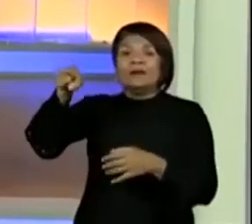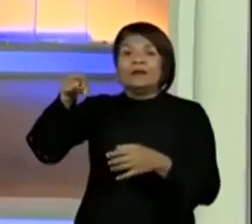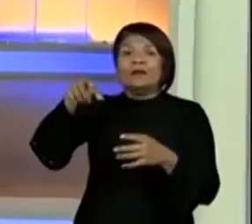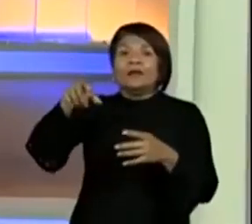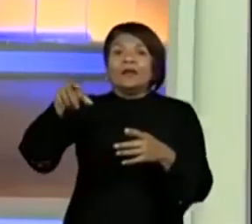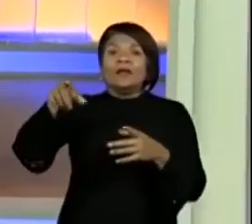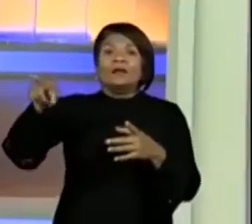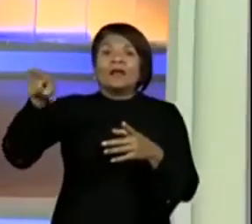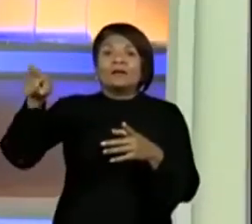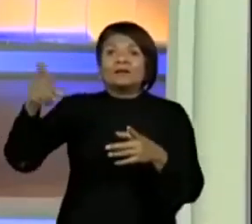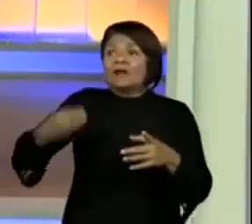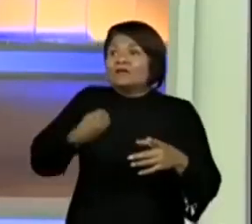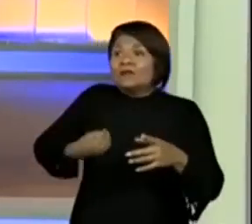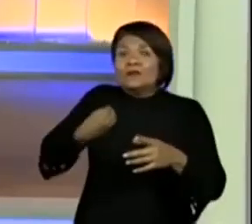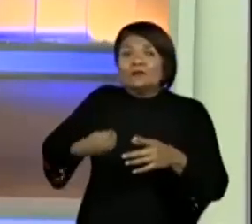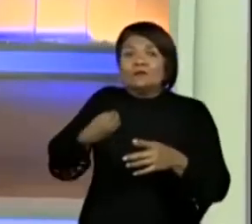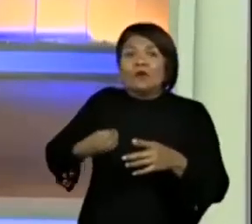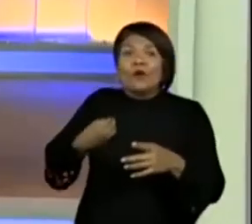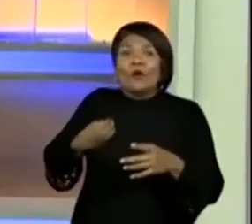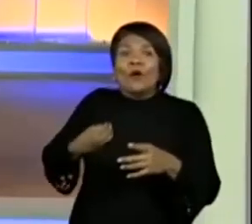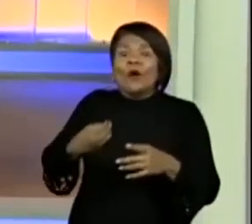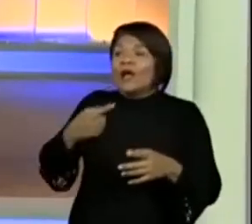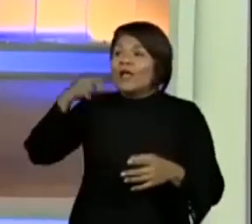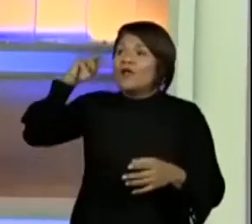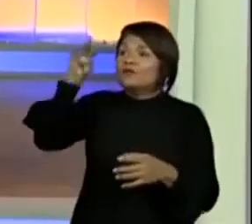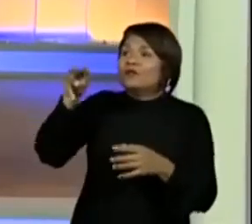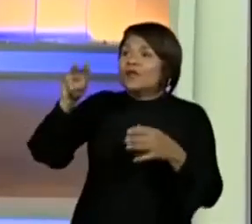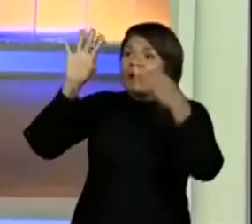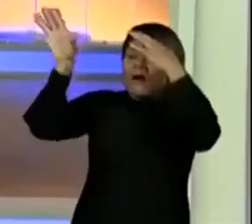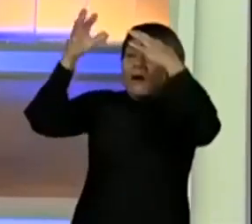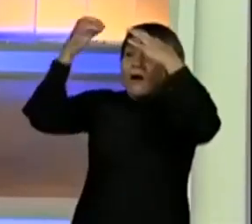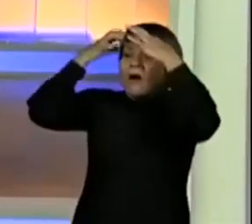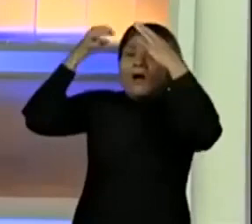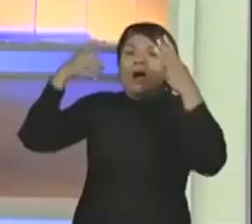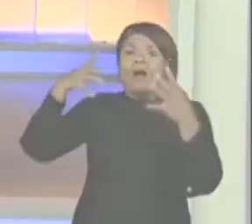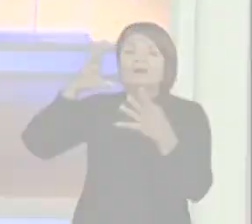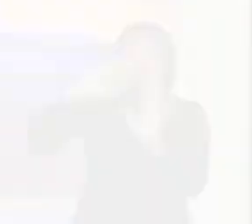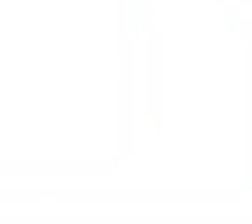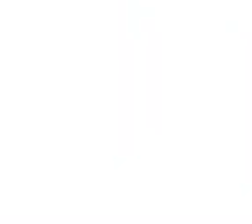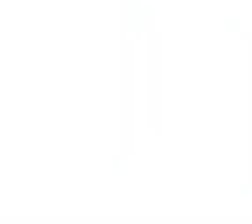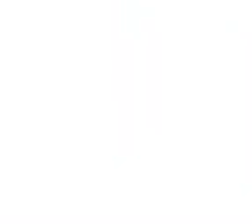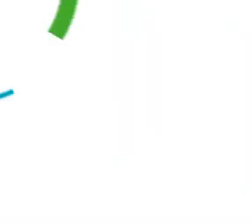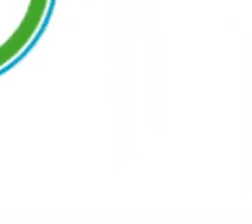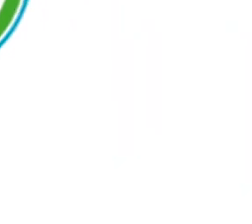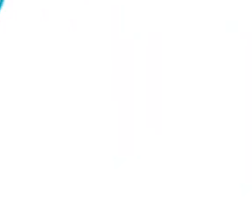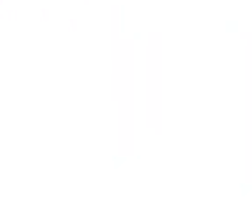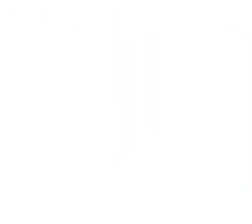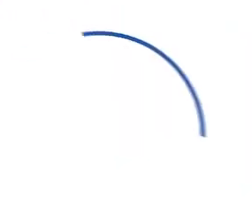Eu esperei muito esse momento. Eu vi o oráculo. Gente, tchau.